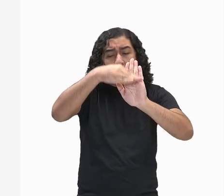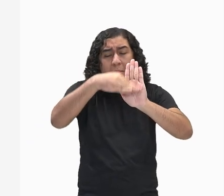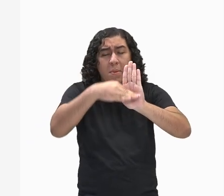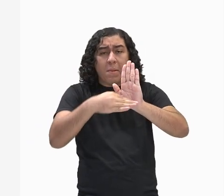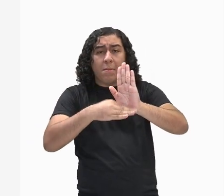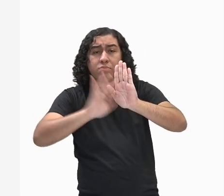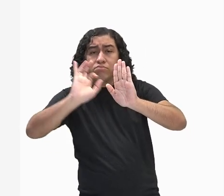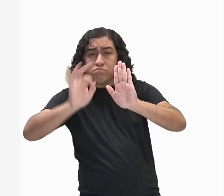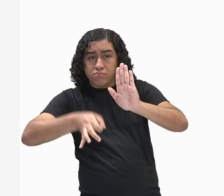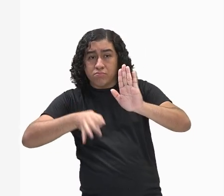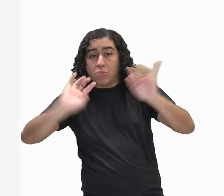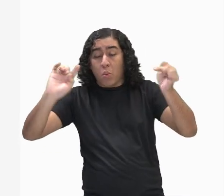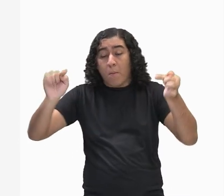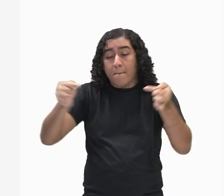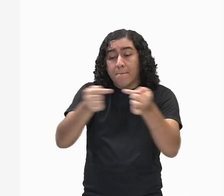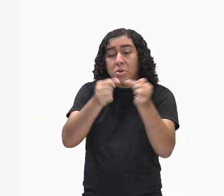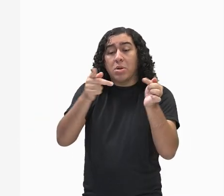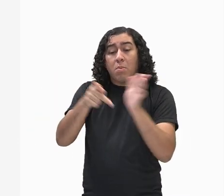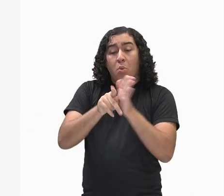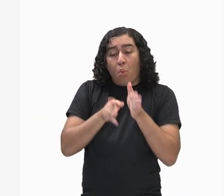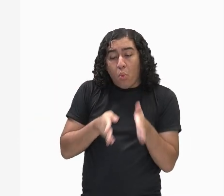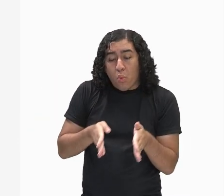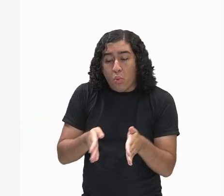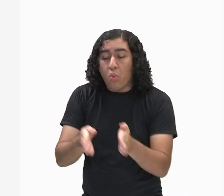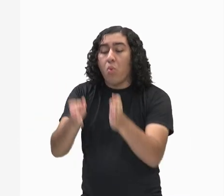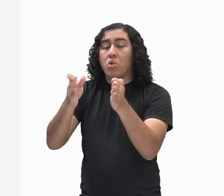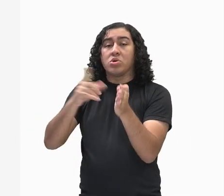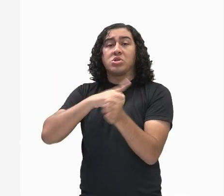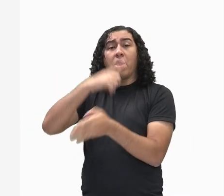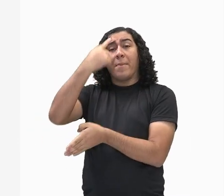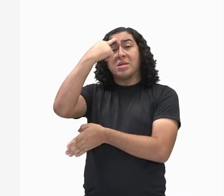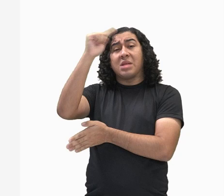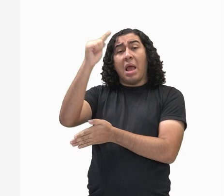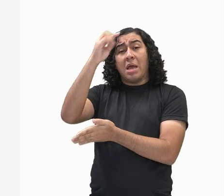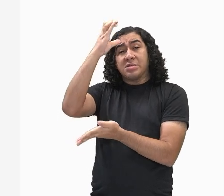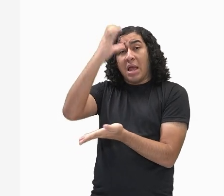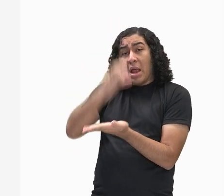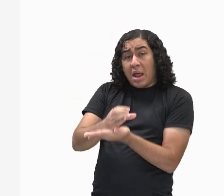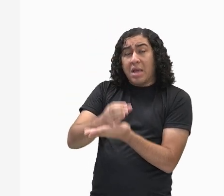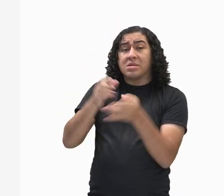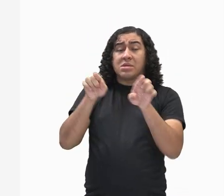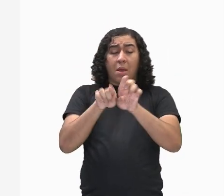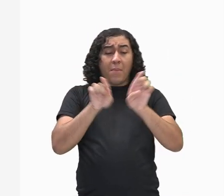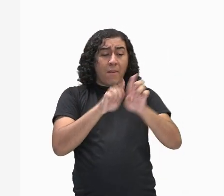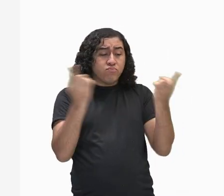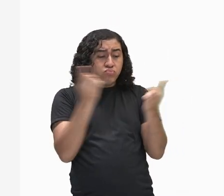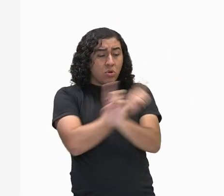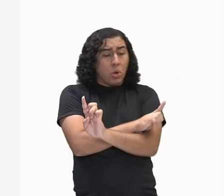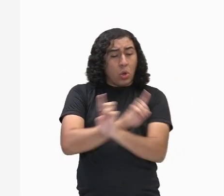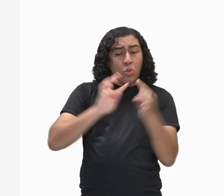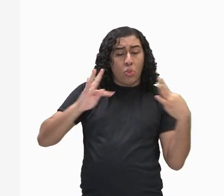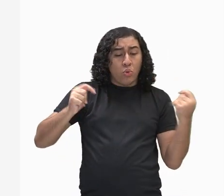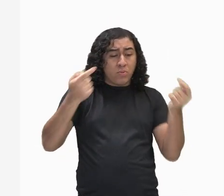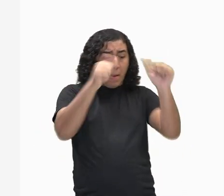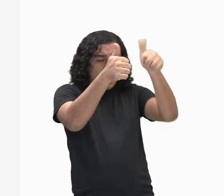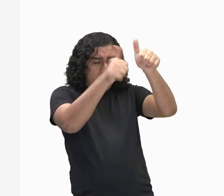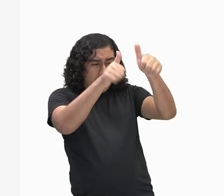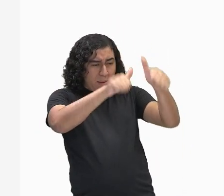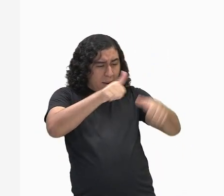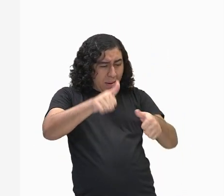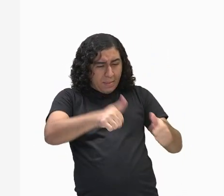pensado. Aquela ideia linear, né? De uma tese, de uma antítese, de uma síntese. Tudo muito,